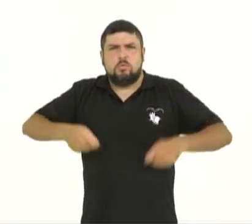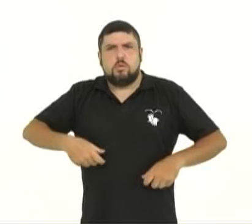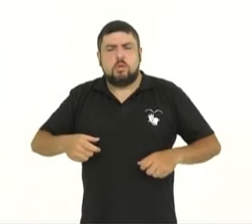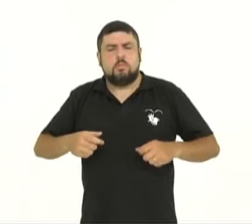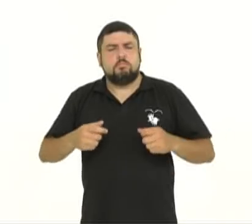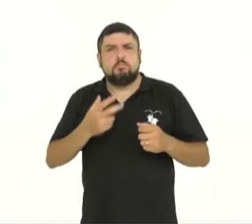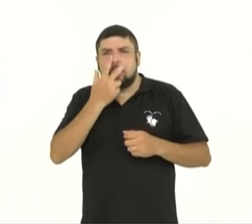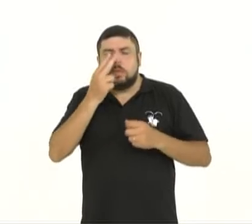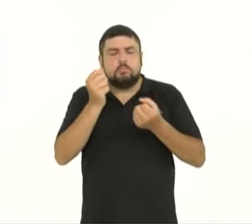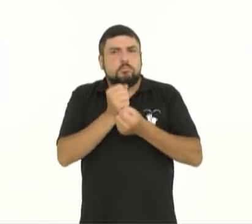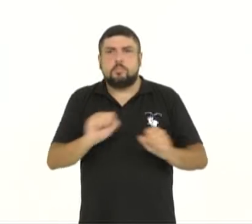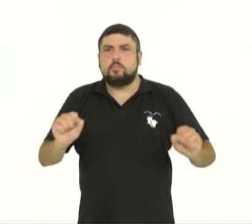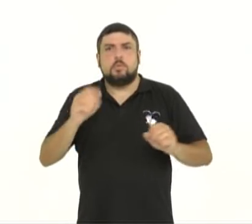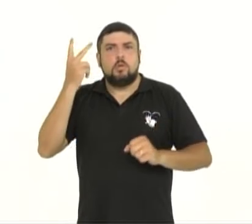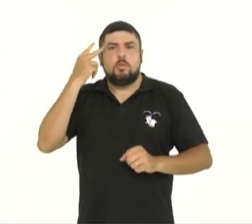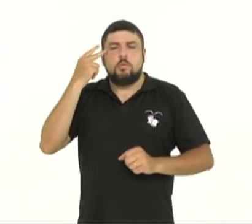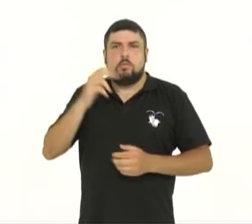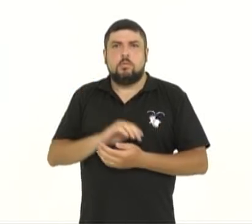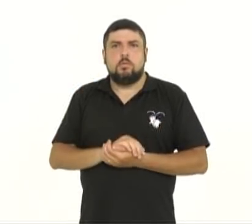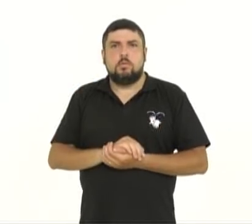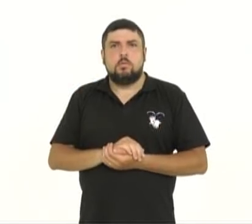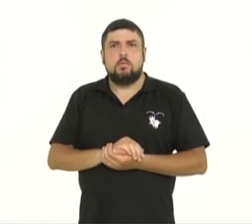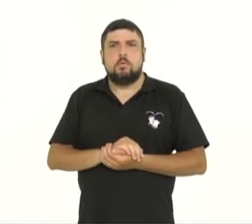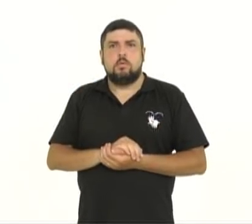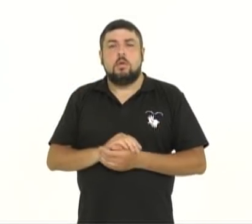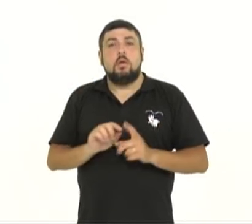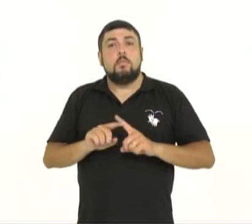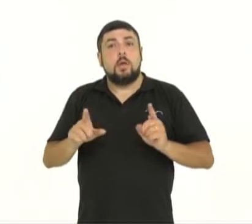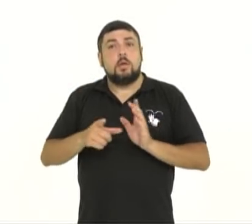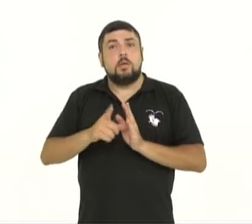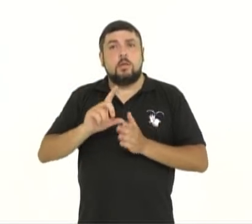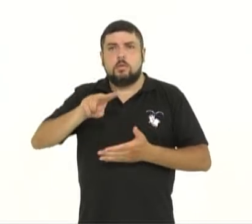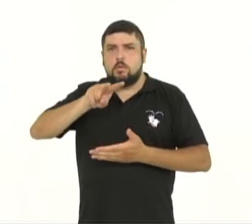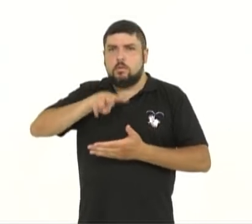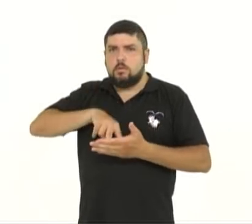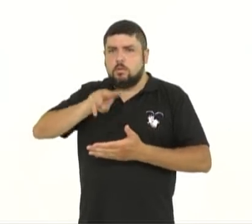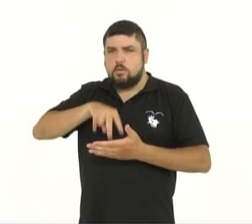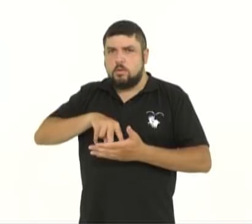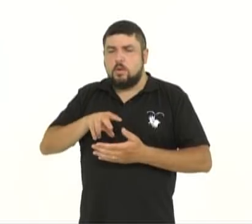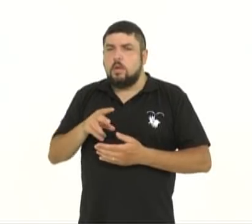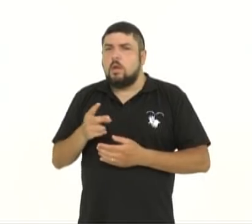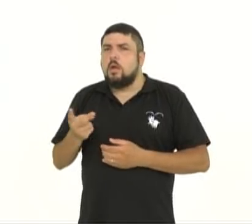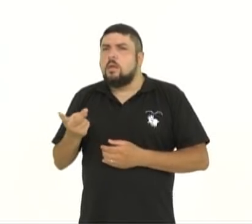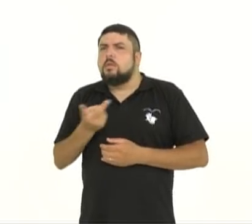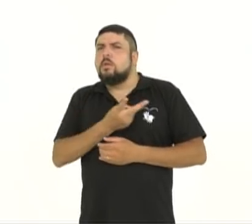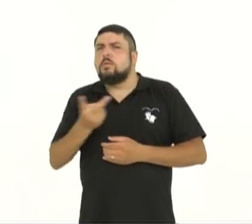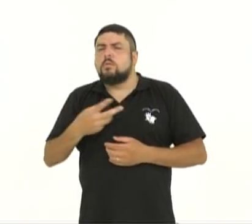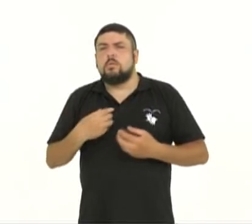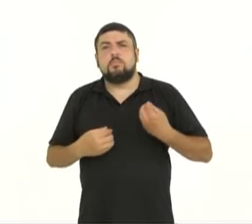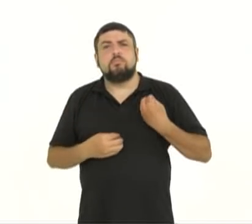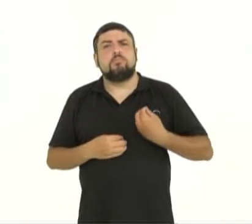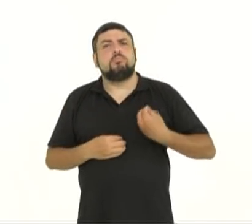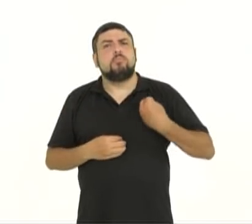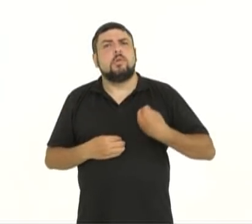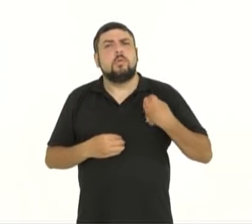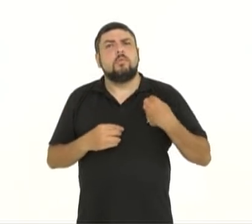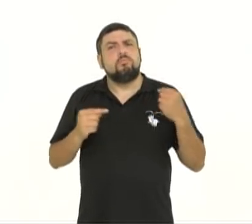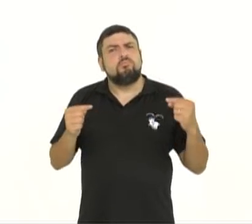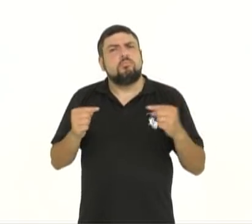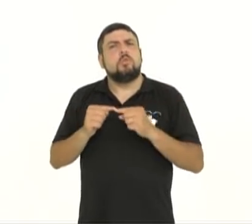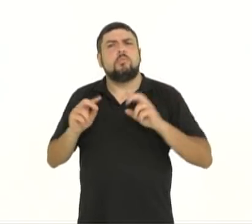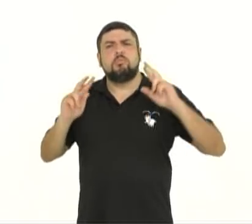comuns. Porém, na crônica que lemos, eles estão vivendo uma situação corriqueira aos seres